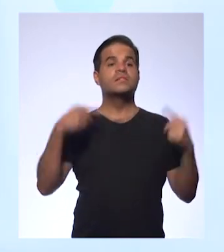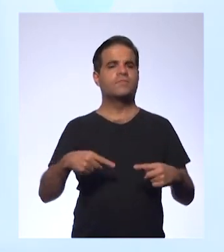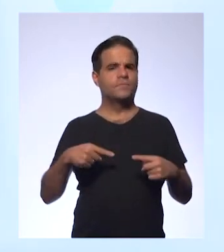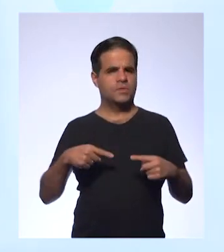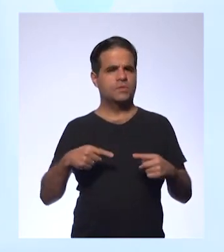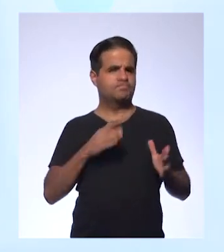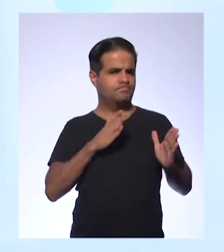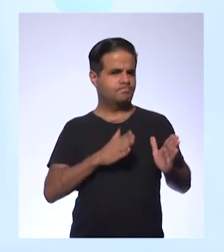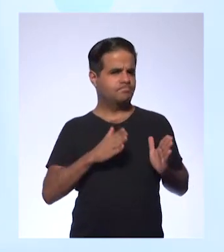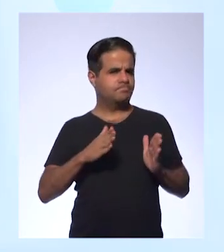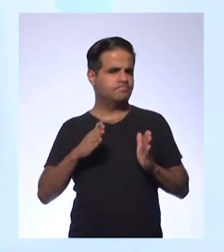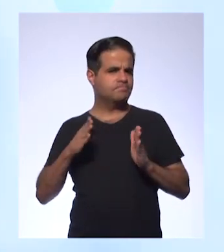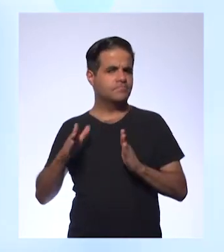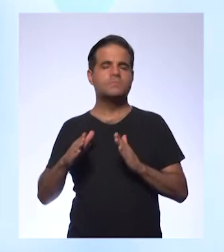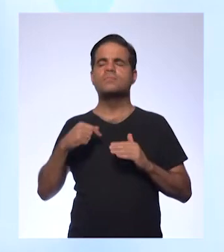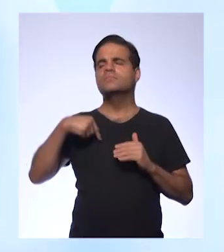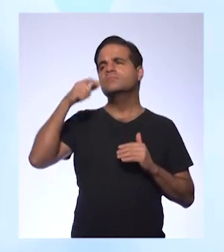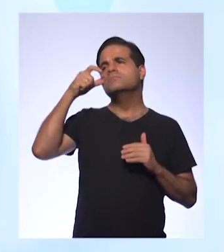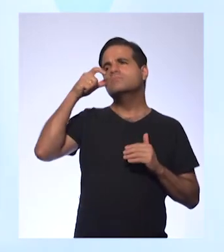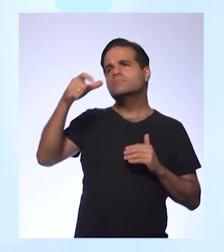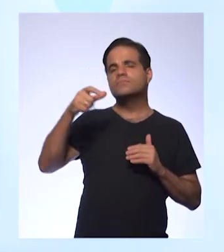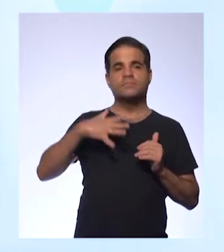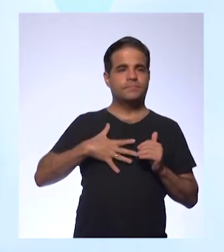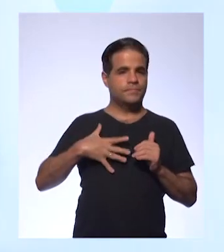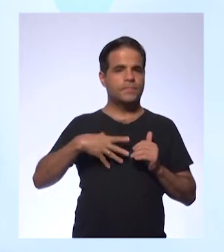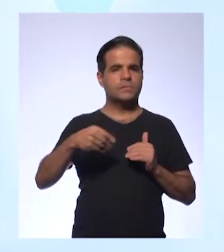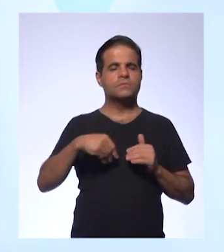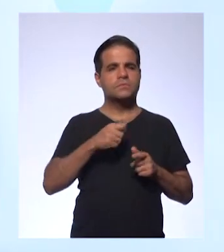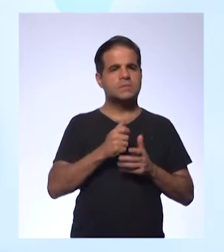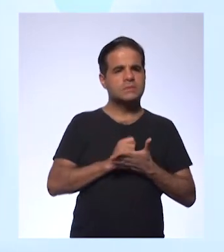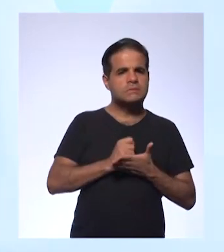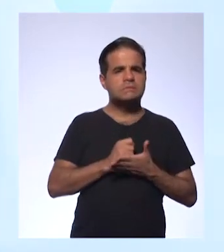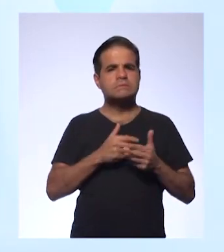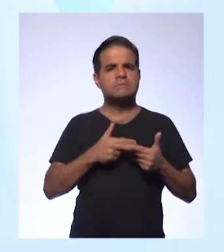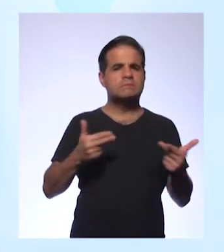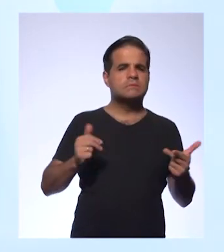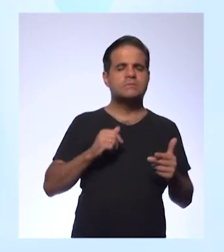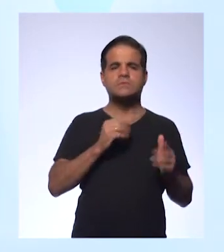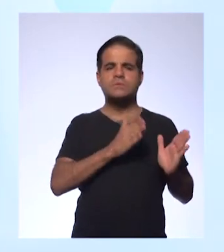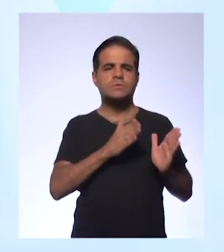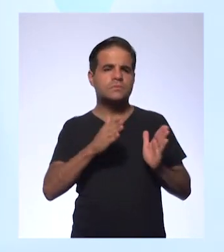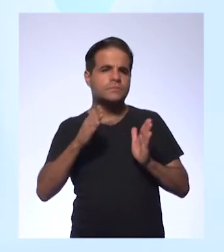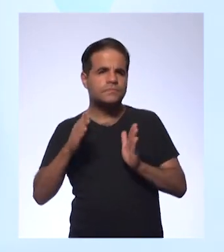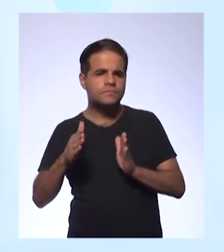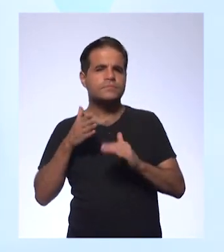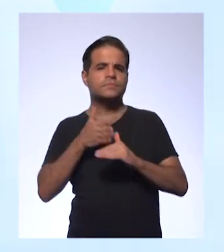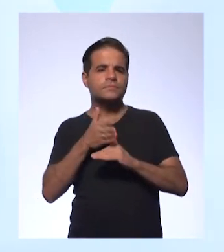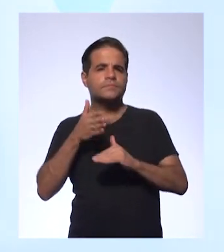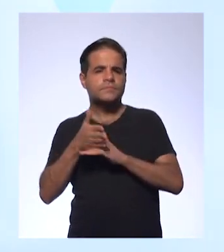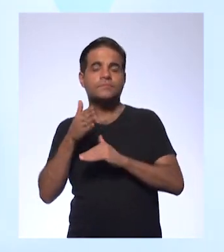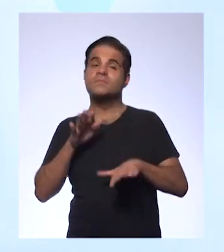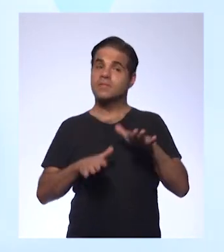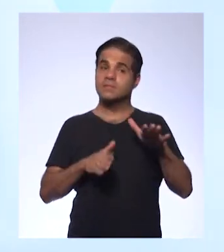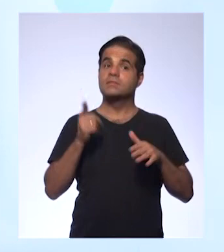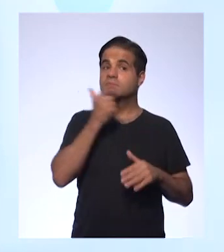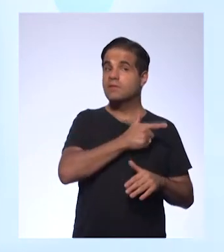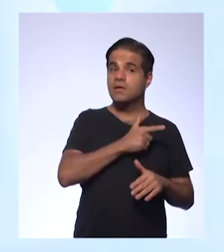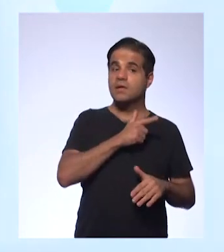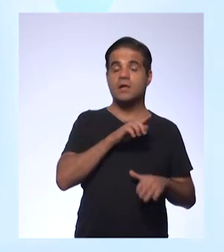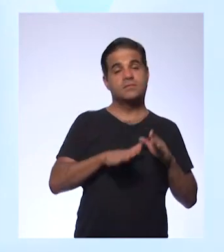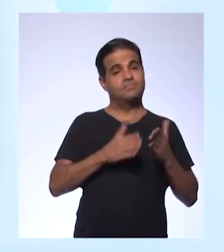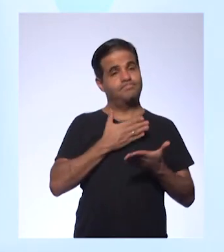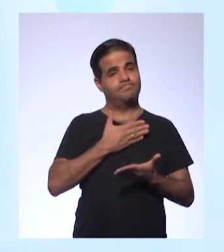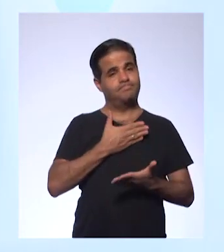por fases, né? Eu fico observando os meus filhos jogarem e são fases que vão passando. Às vezes eles ganham, às vezes